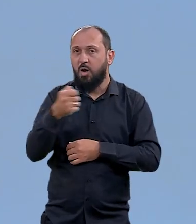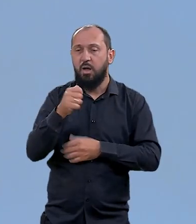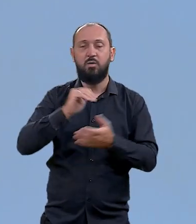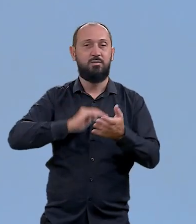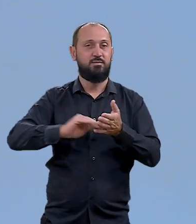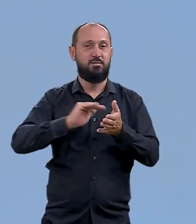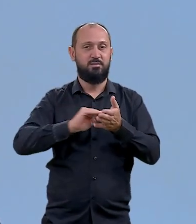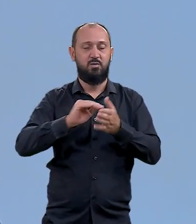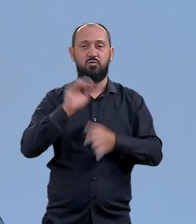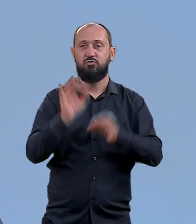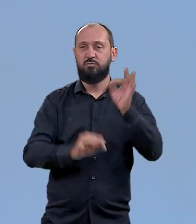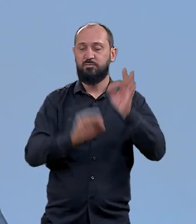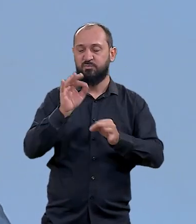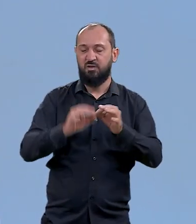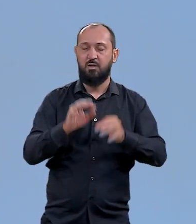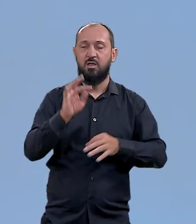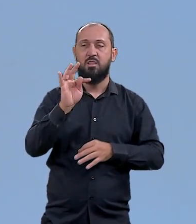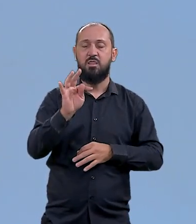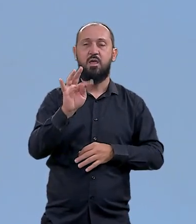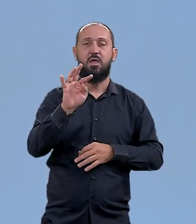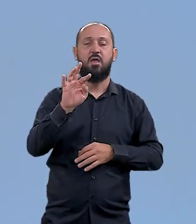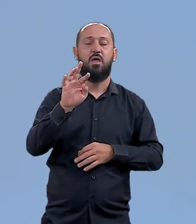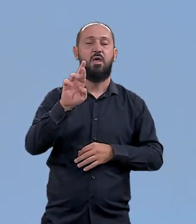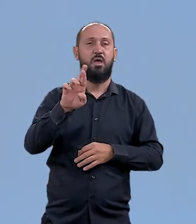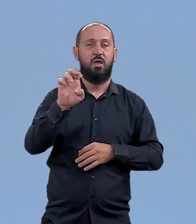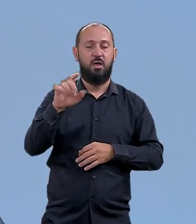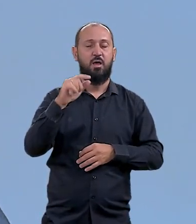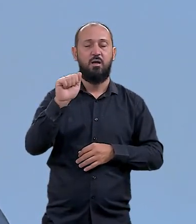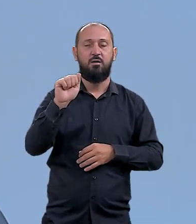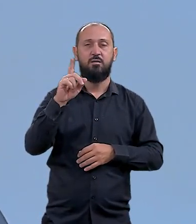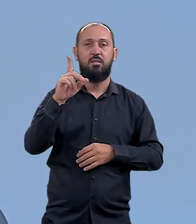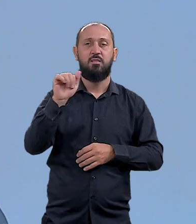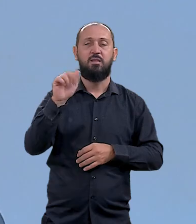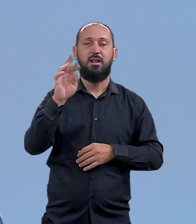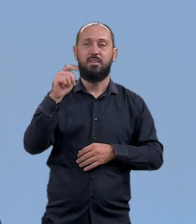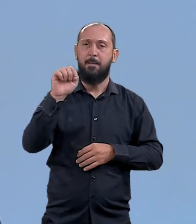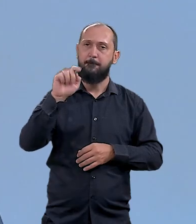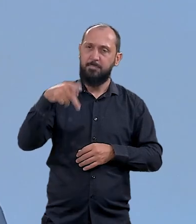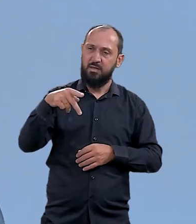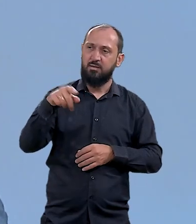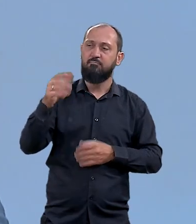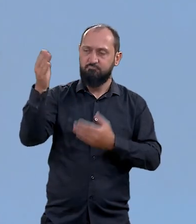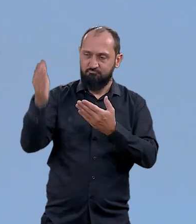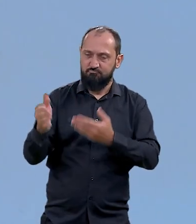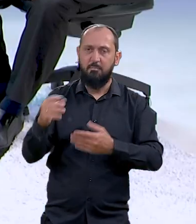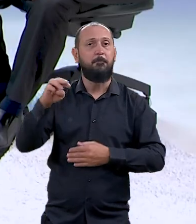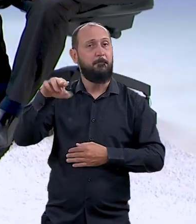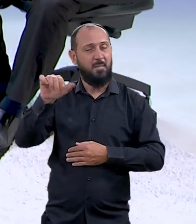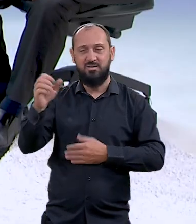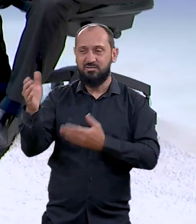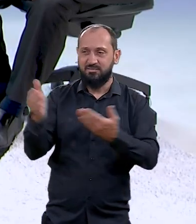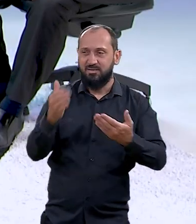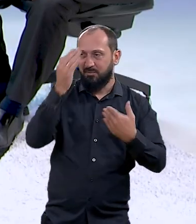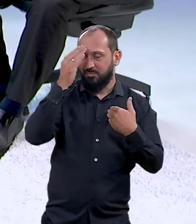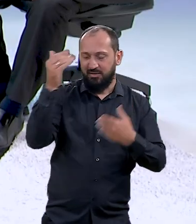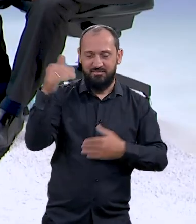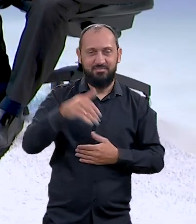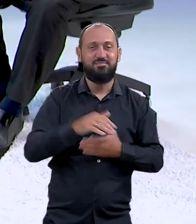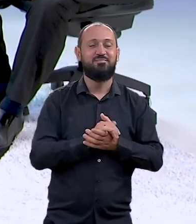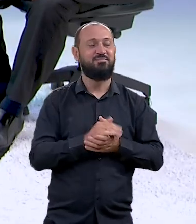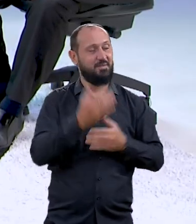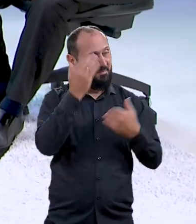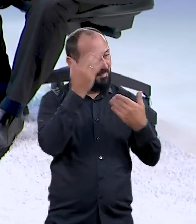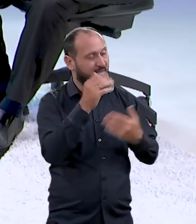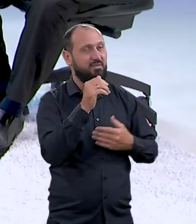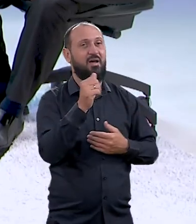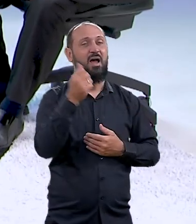o nosso entrevistado agora é o secretário judiciário do TRE e membro da ABRADEP, Dr. Marcos Rafael. Seja bem-vindo ao